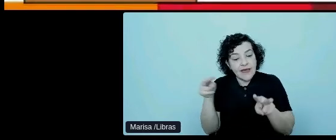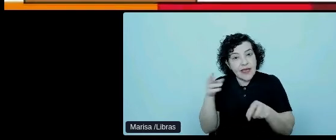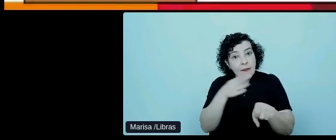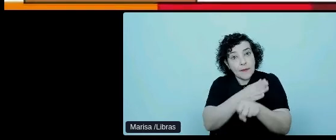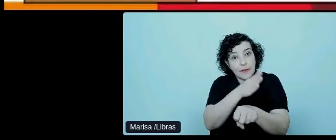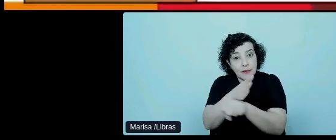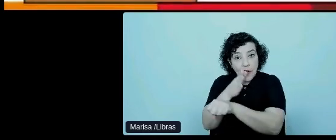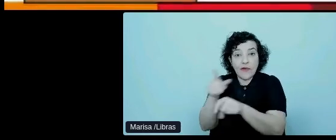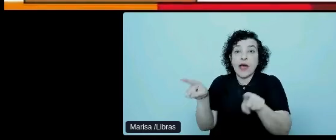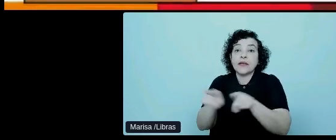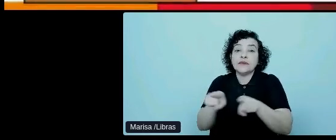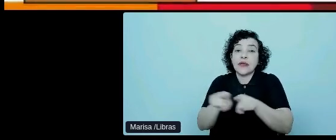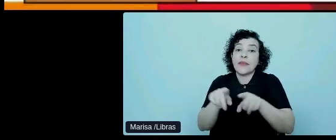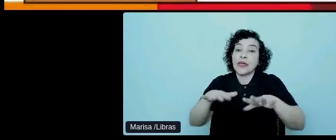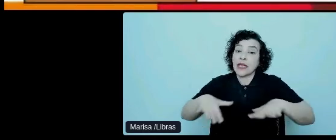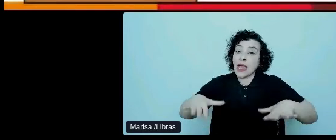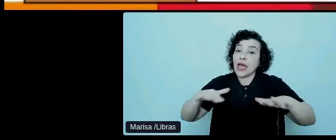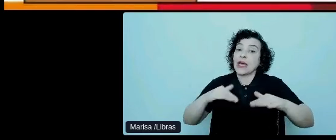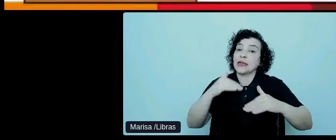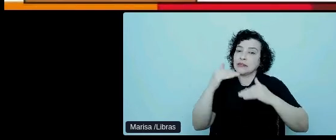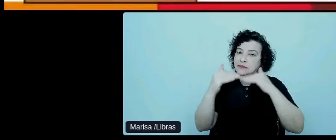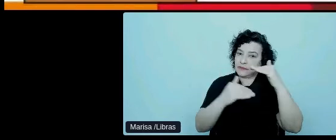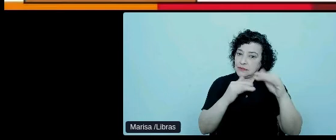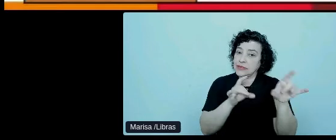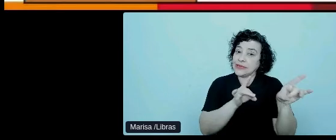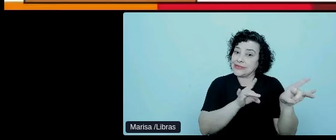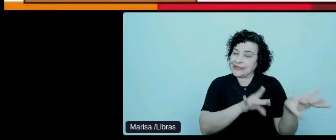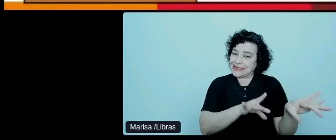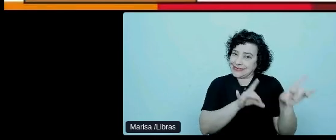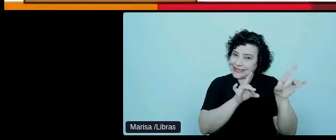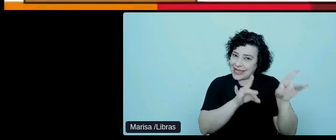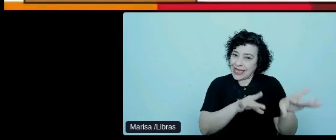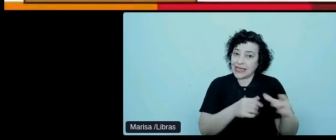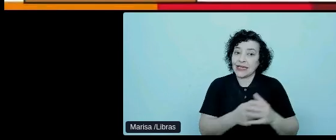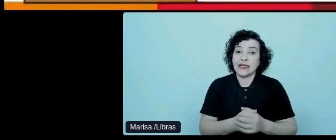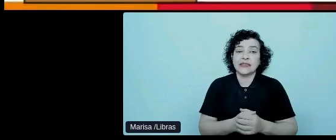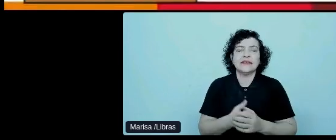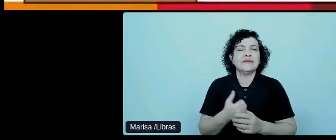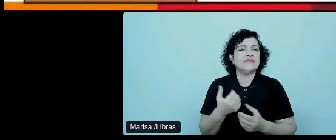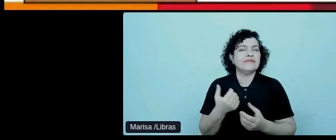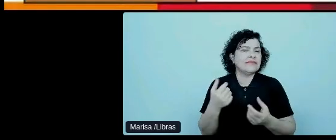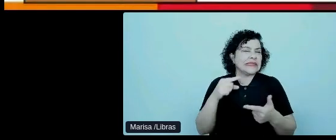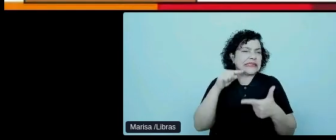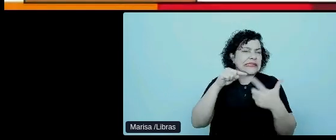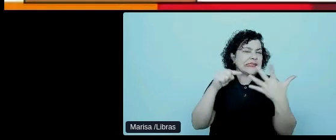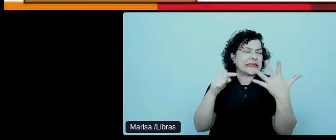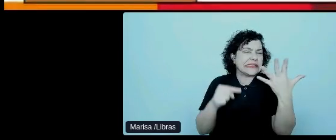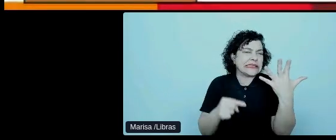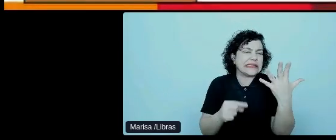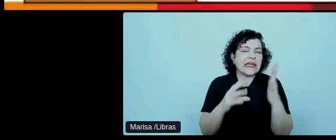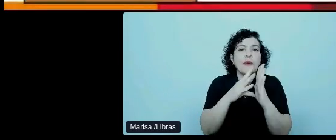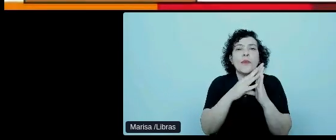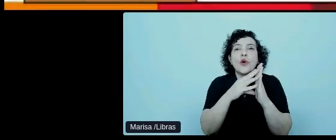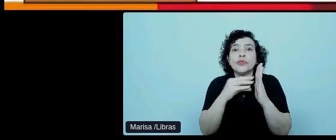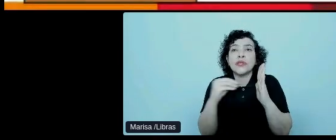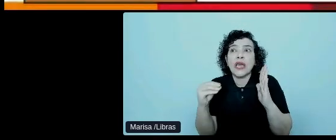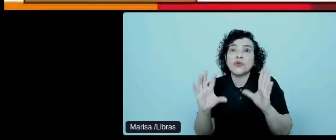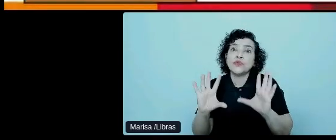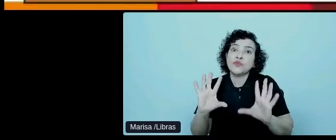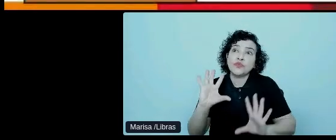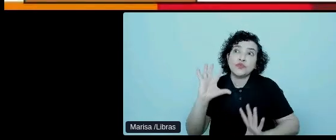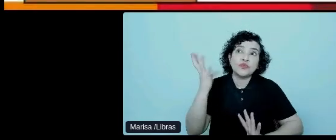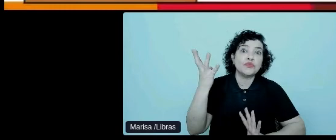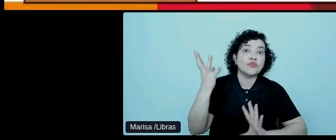desenvolvimento, traz a responsabilidade técnica e também muitas dicas. Ela me dá muitos exemplos de situações as mais diversas